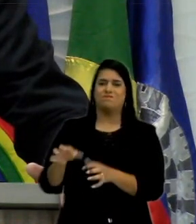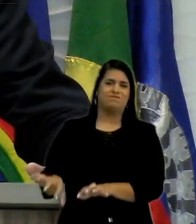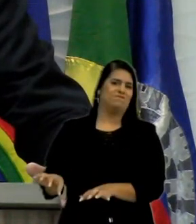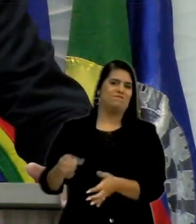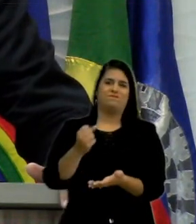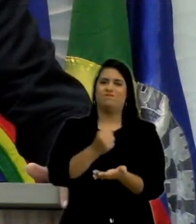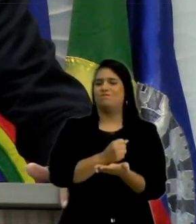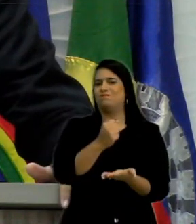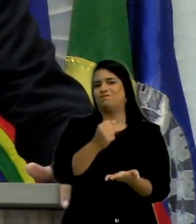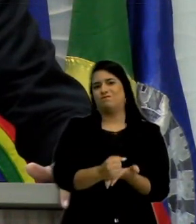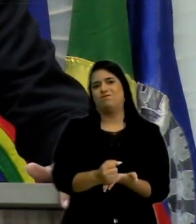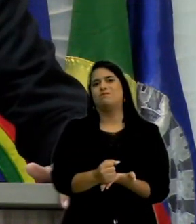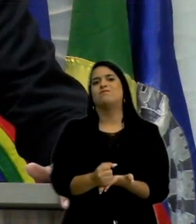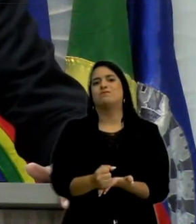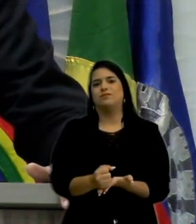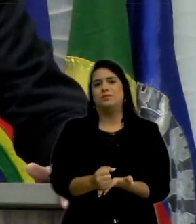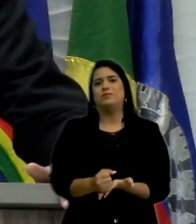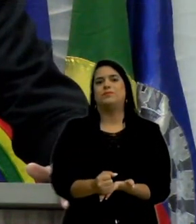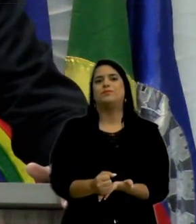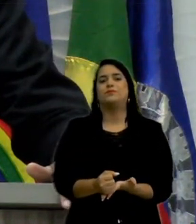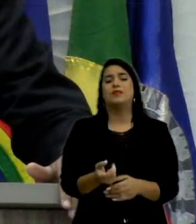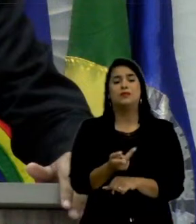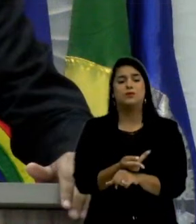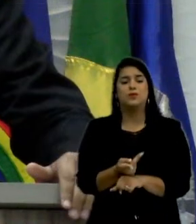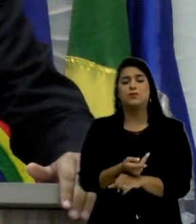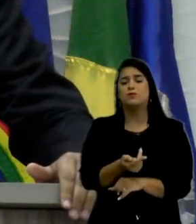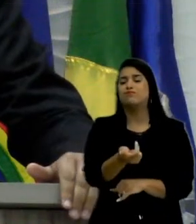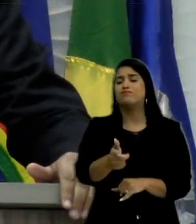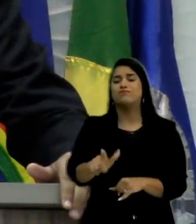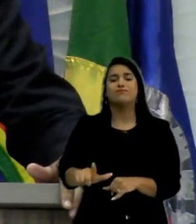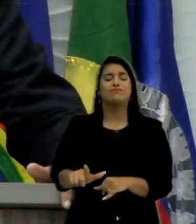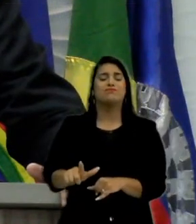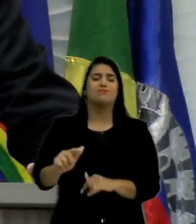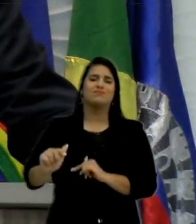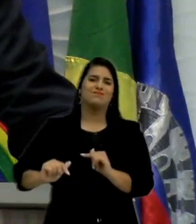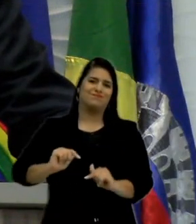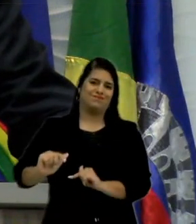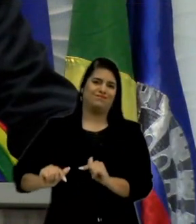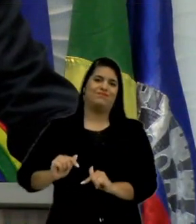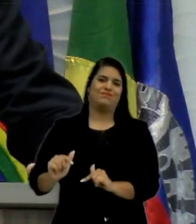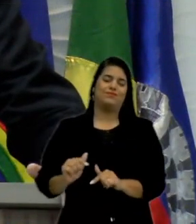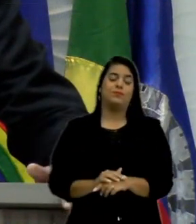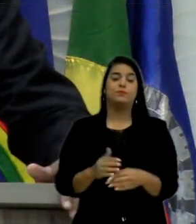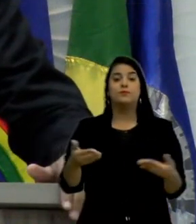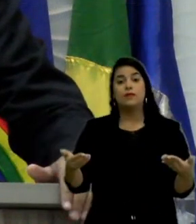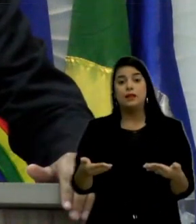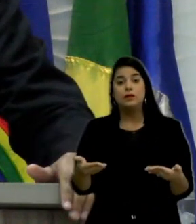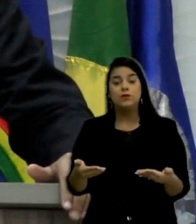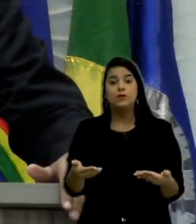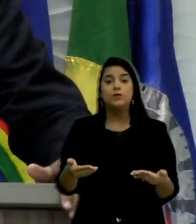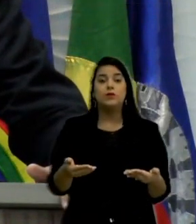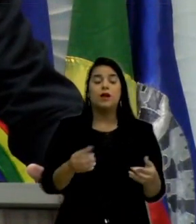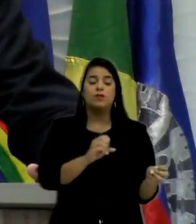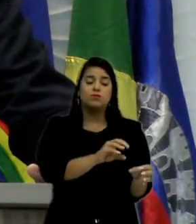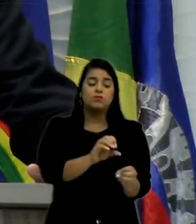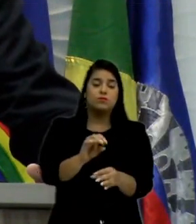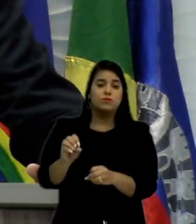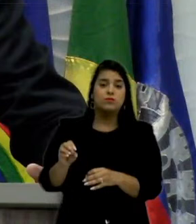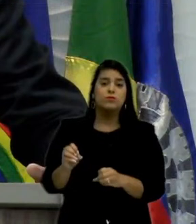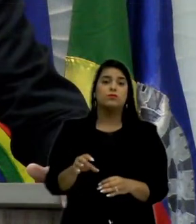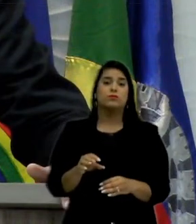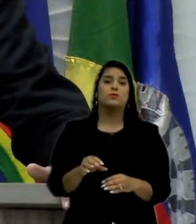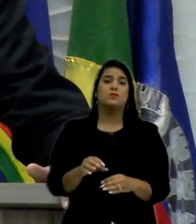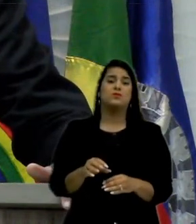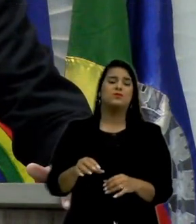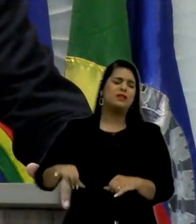seus contratos, foram atrás de outras oportunidades para trabalho. E hoje, a educação é que